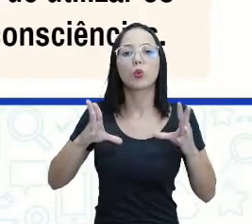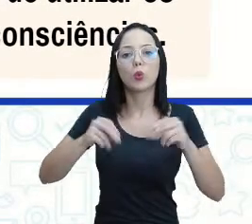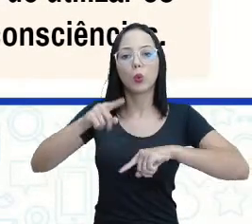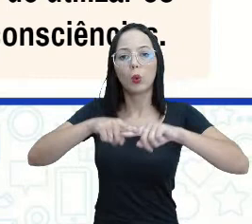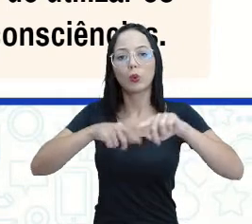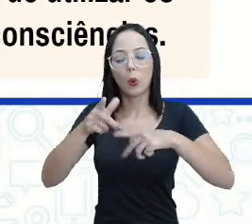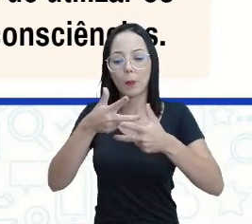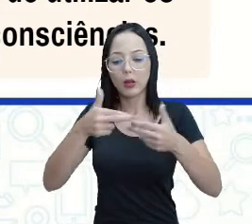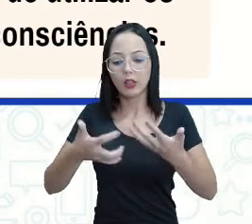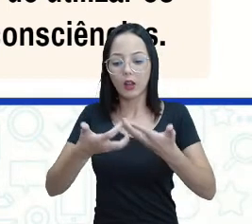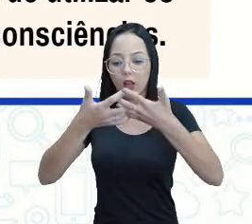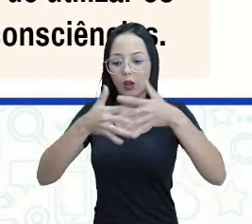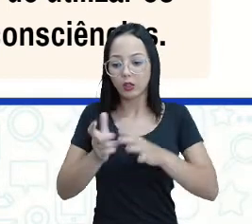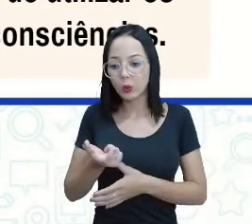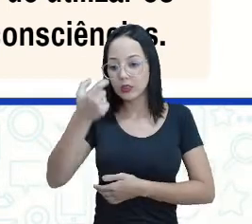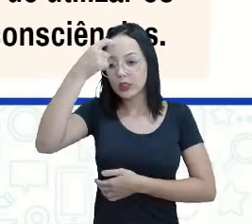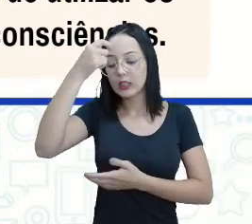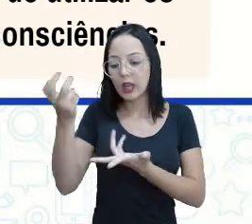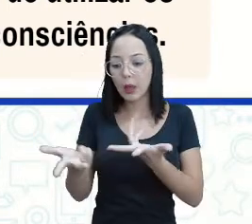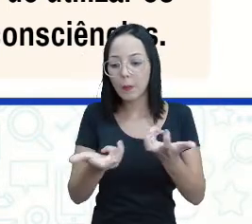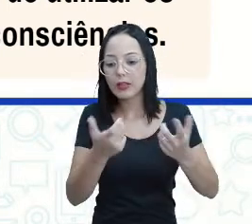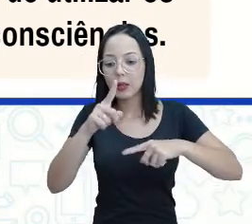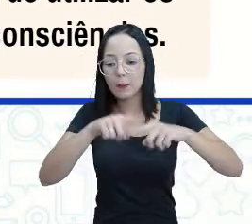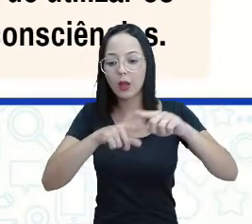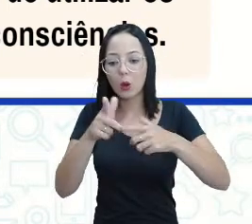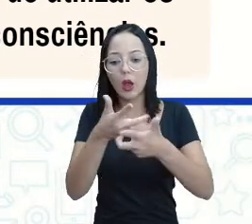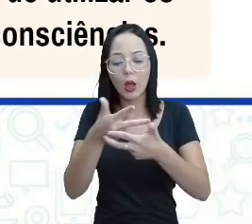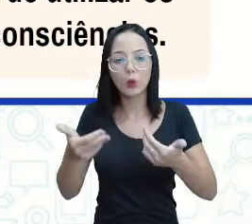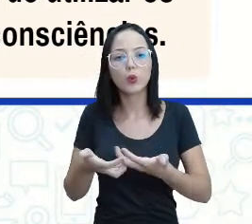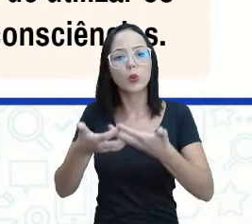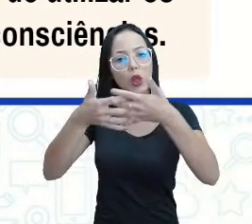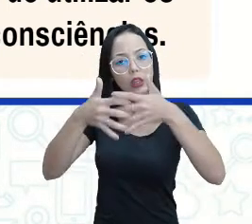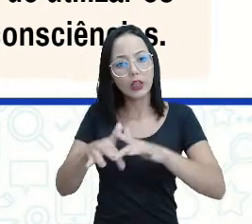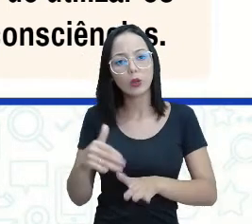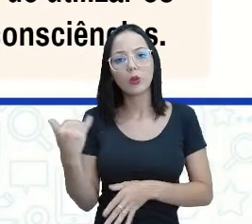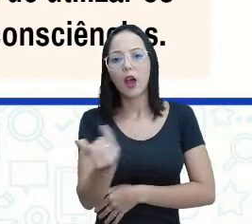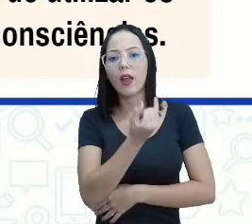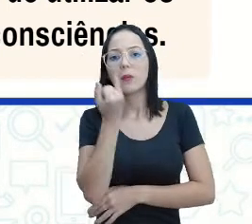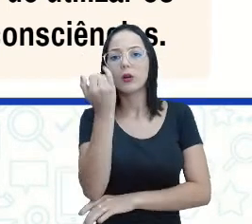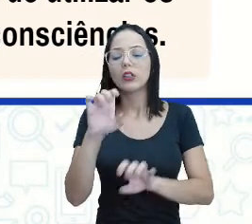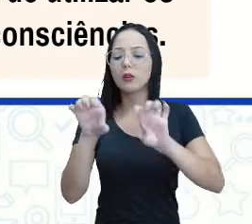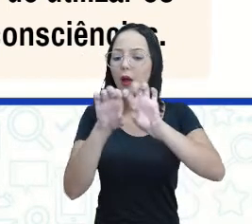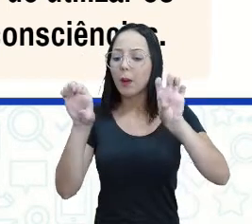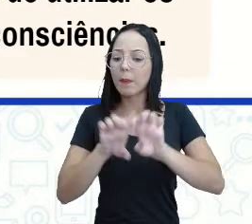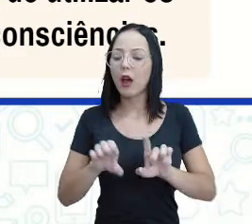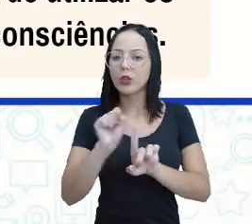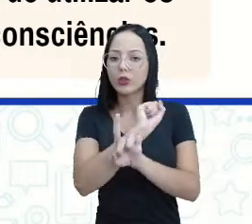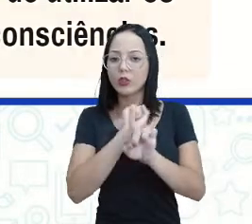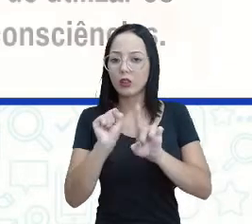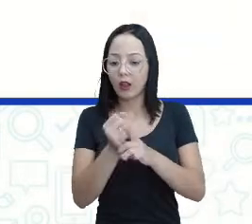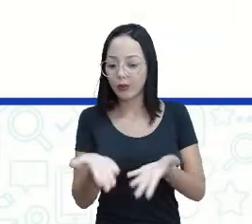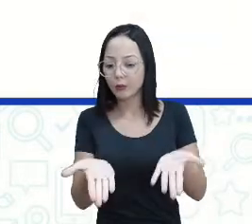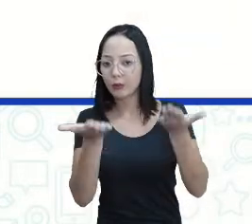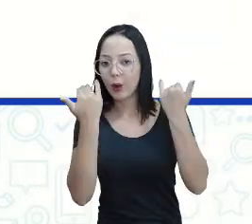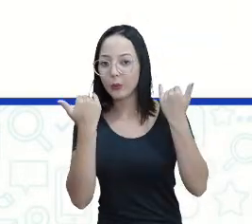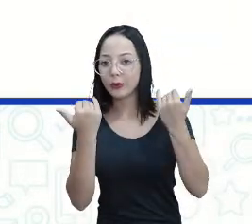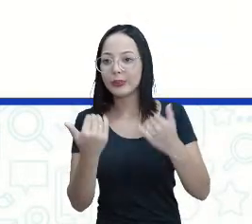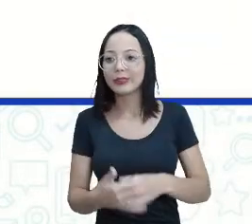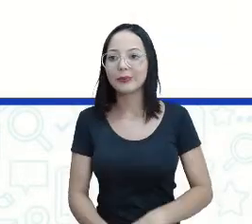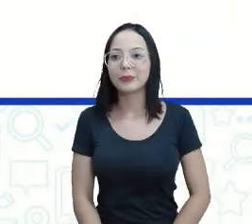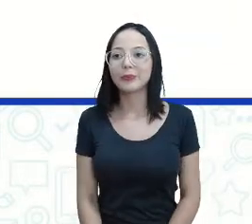naturais com consciência e perceber quanto os recursos naturais são importantes para a estruturação da sociedade. Vamos embora, tá?